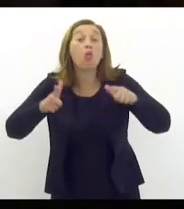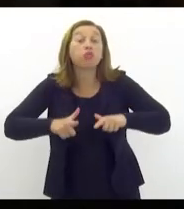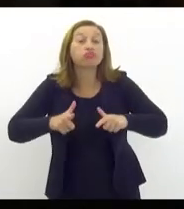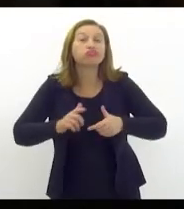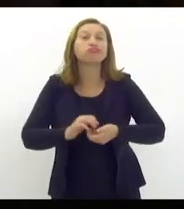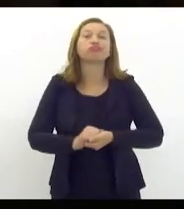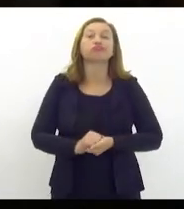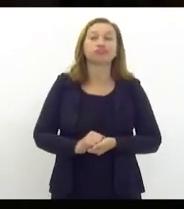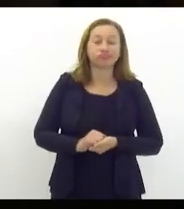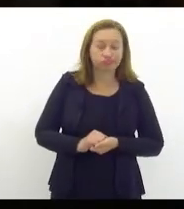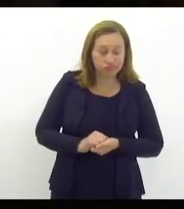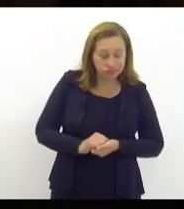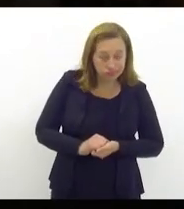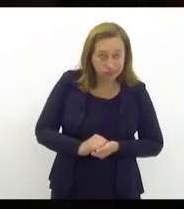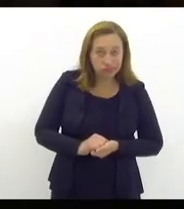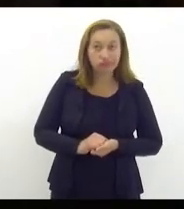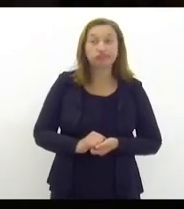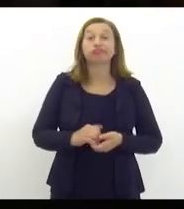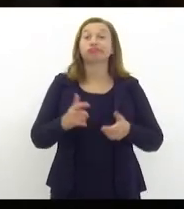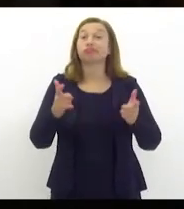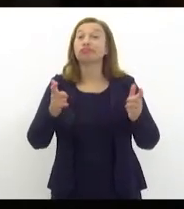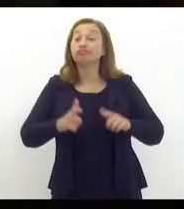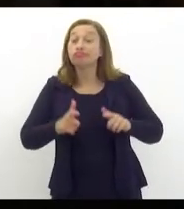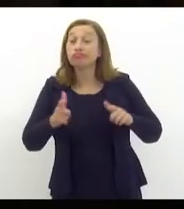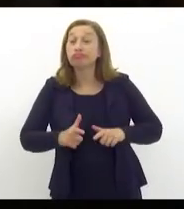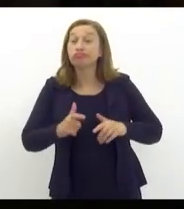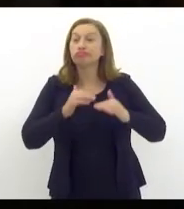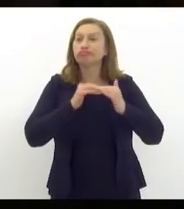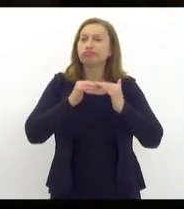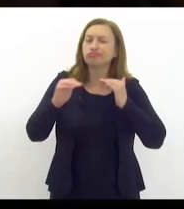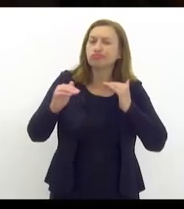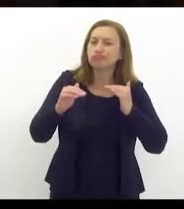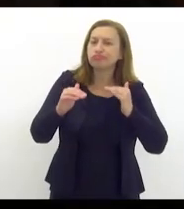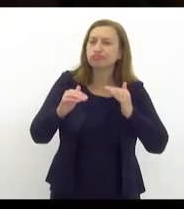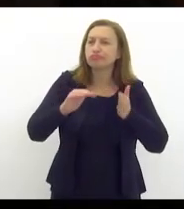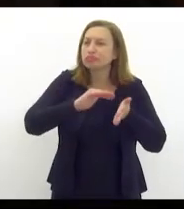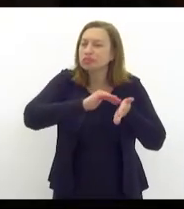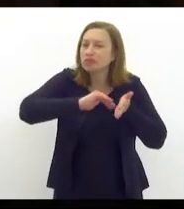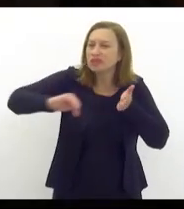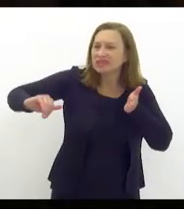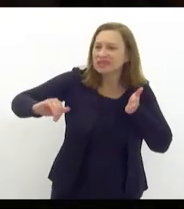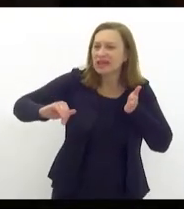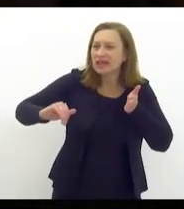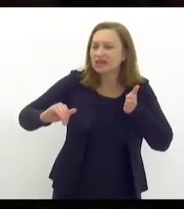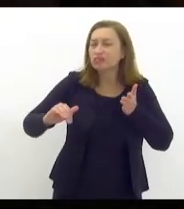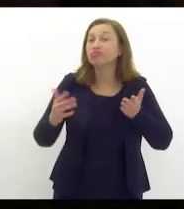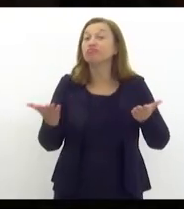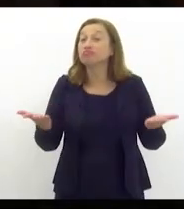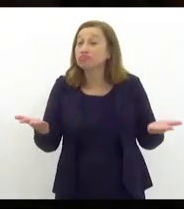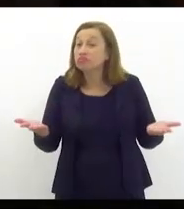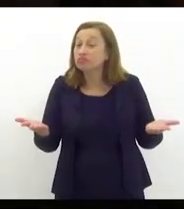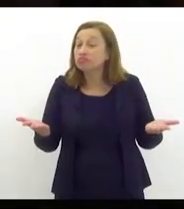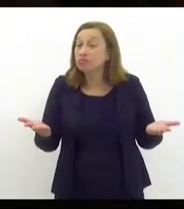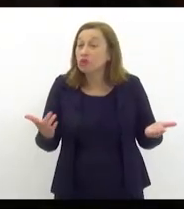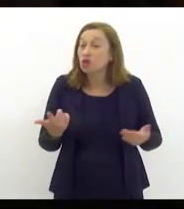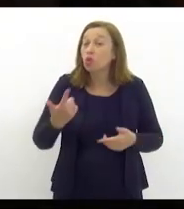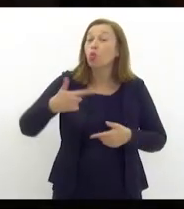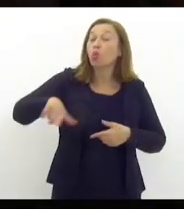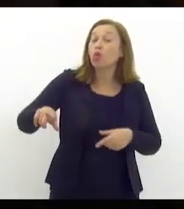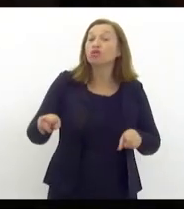estruturantes? Cadê a supervia fora desse processo? Mas outra